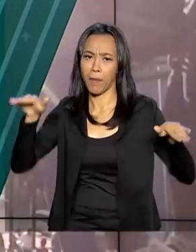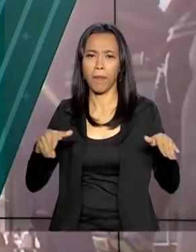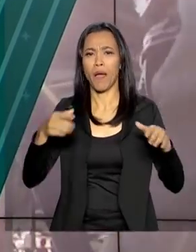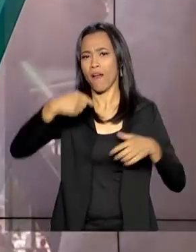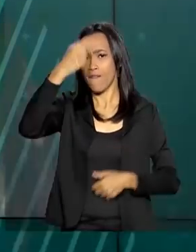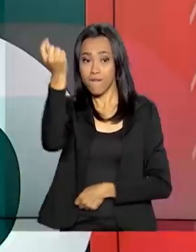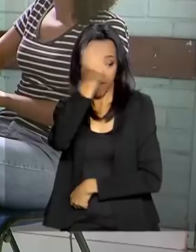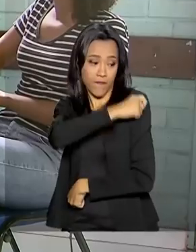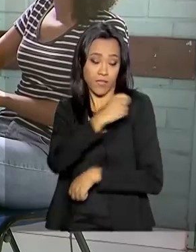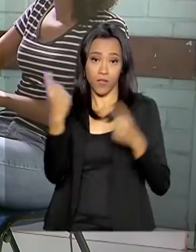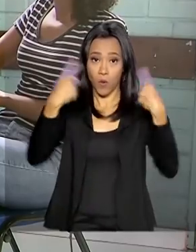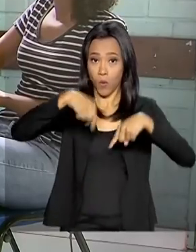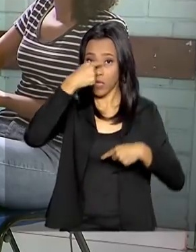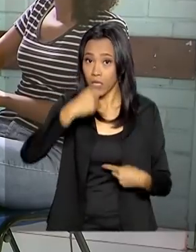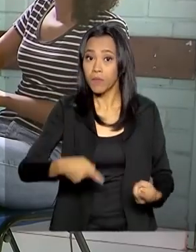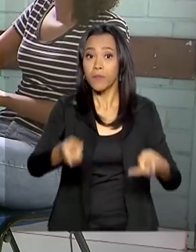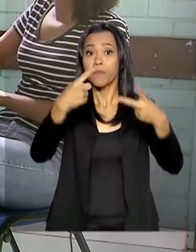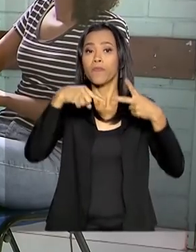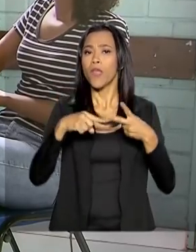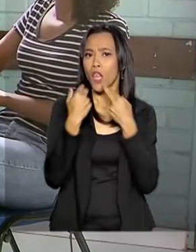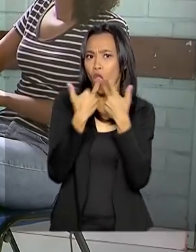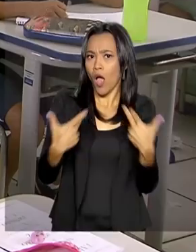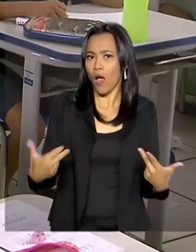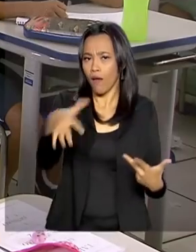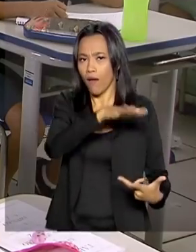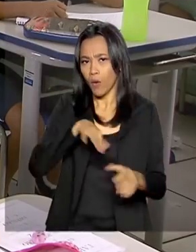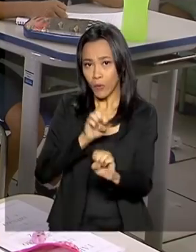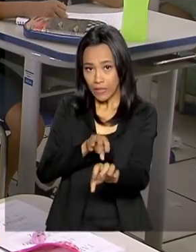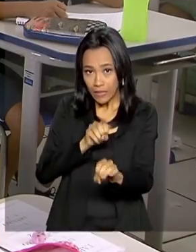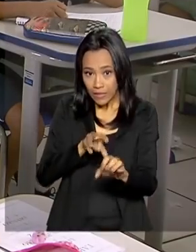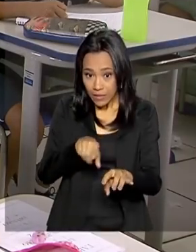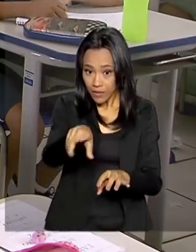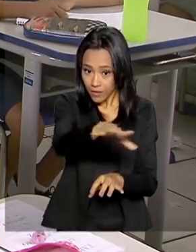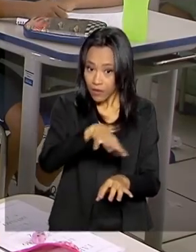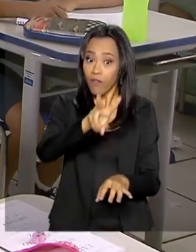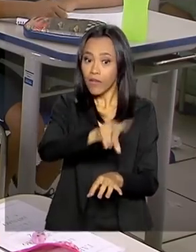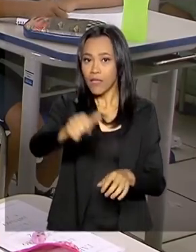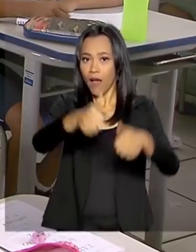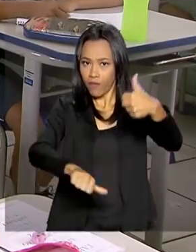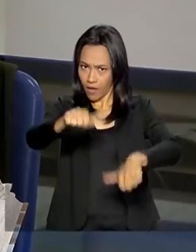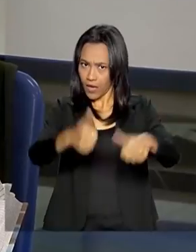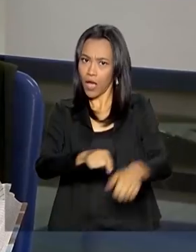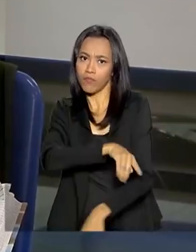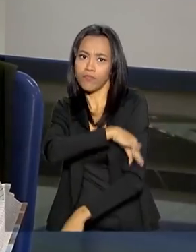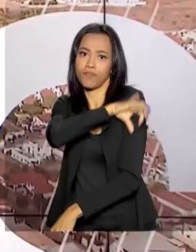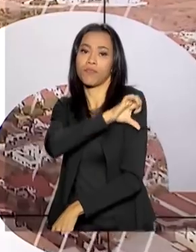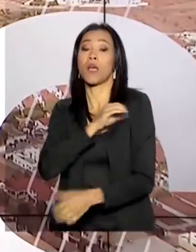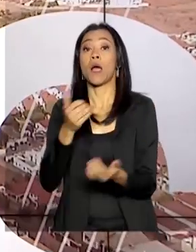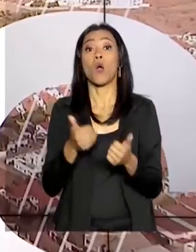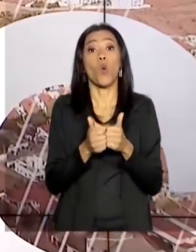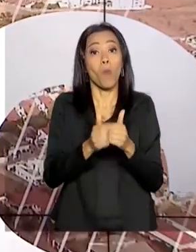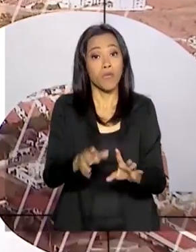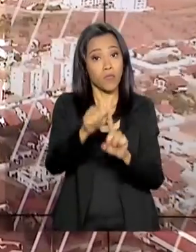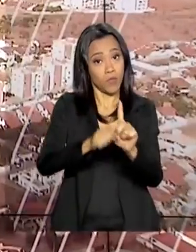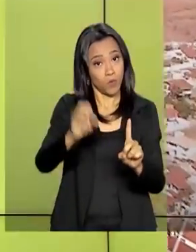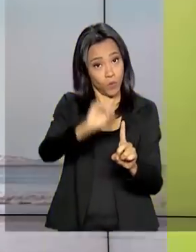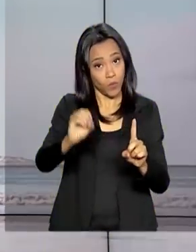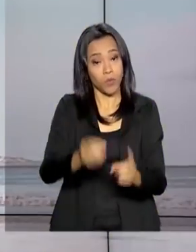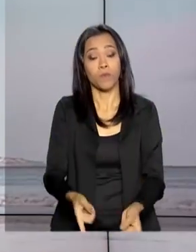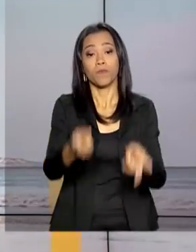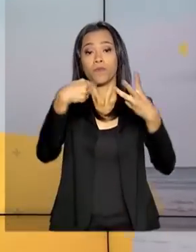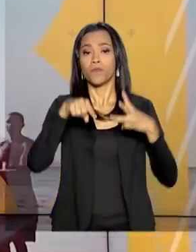a gripe novidades na educação e ensino básico no país será avaliado a partir de outubro equipe econômica